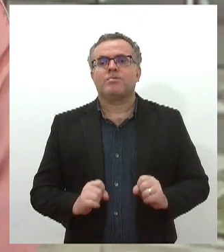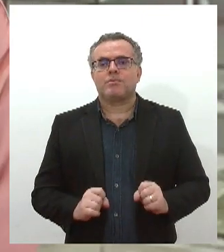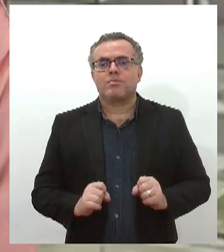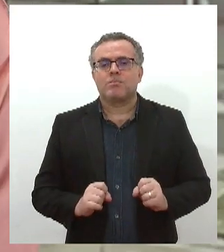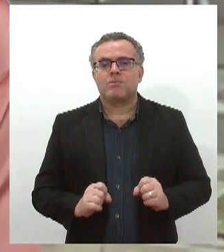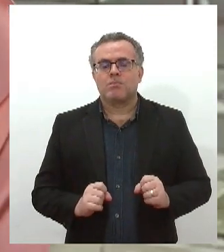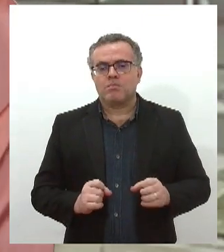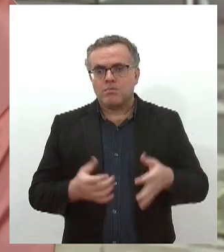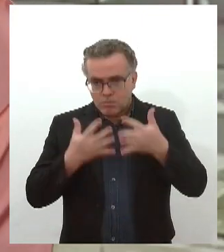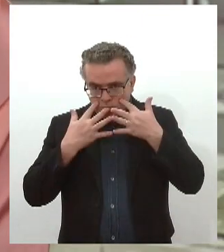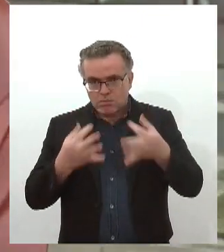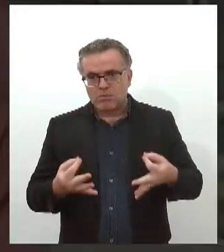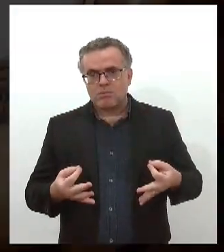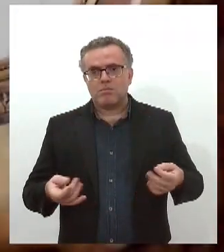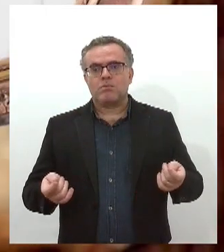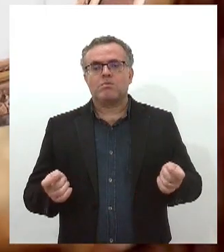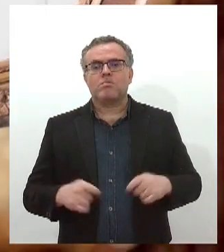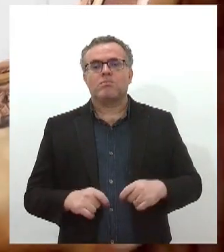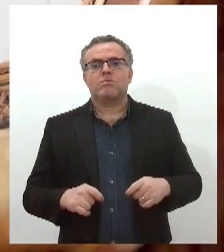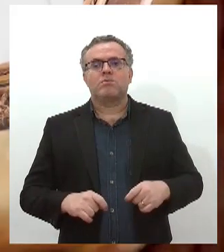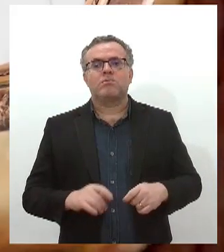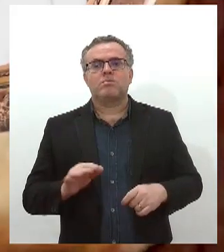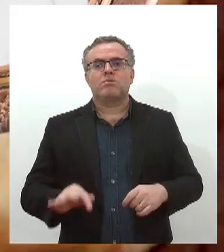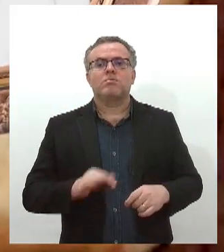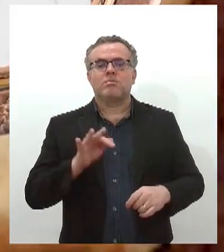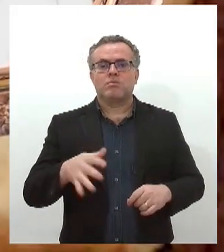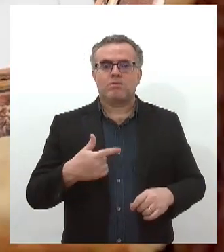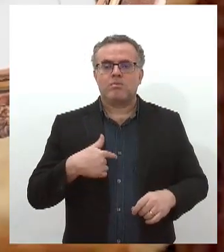gente e dizer, um dia eu quero estar lá.